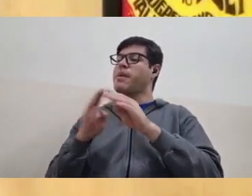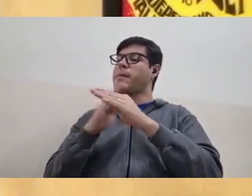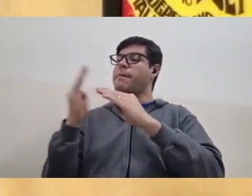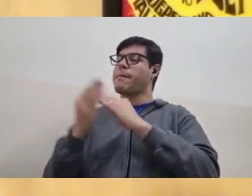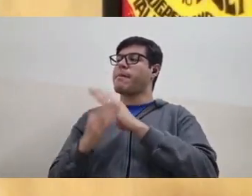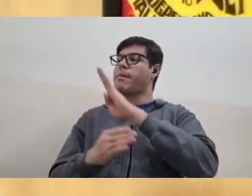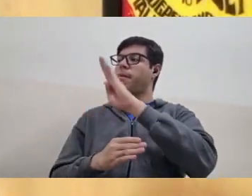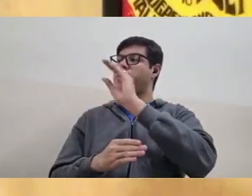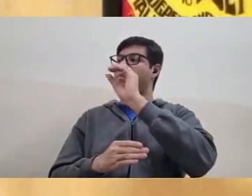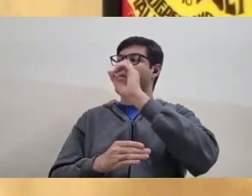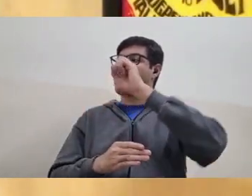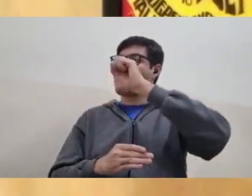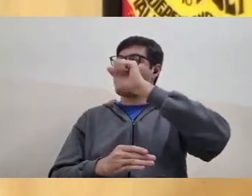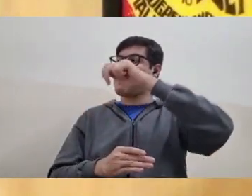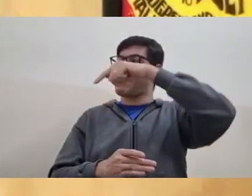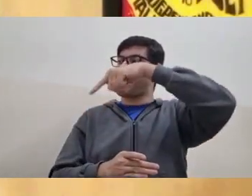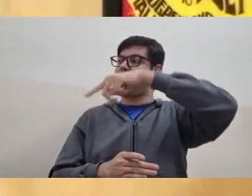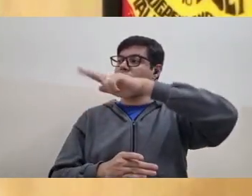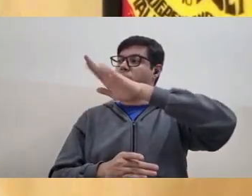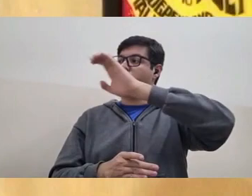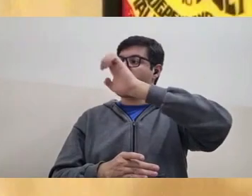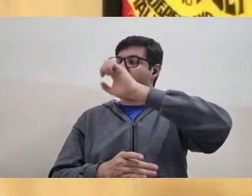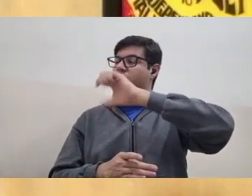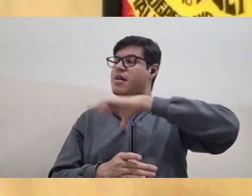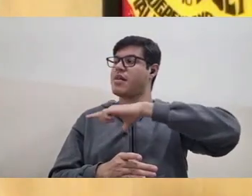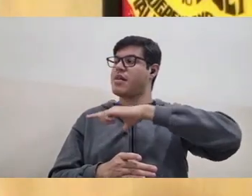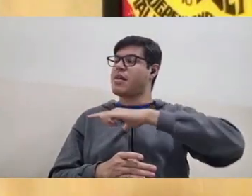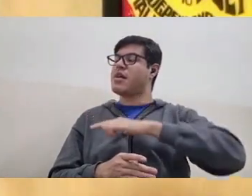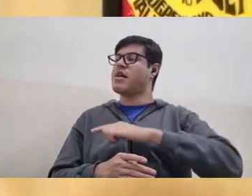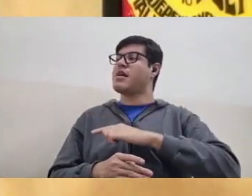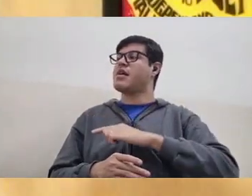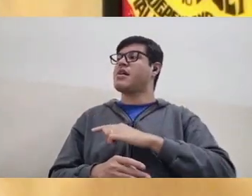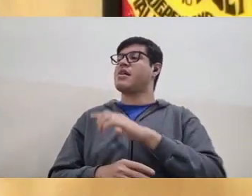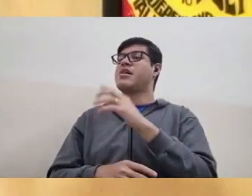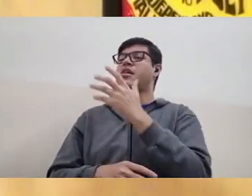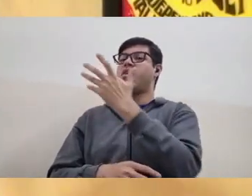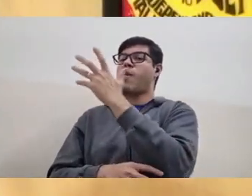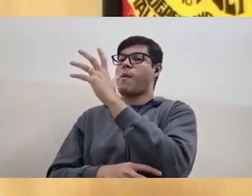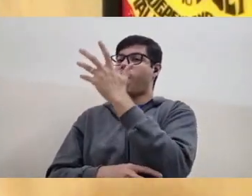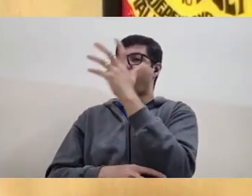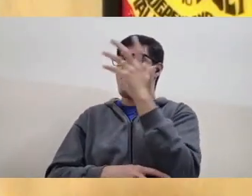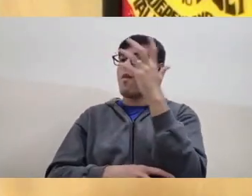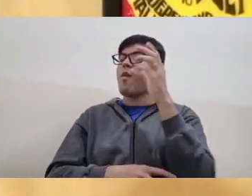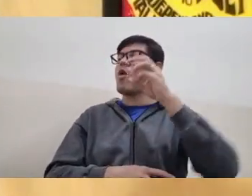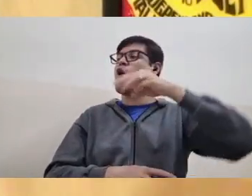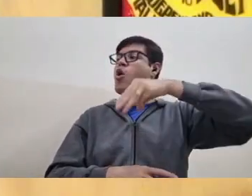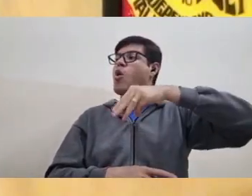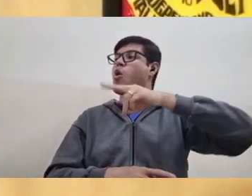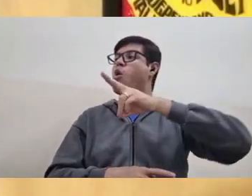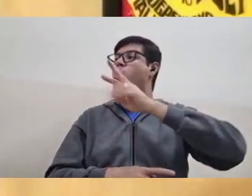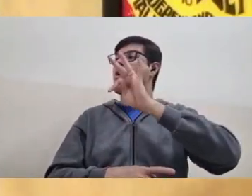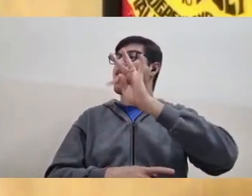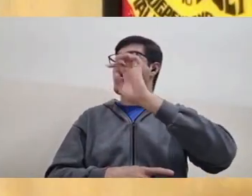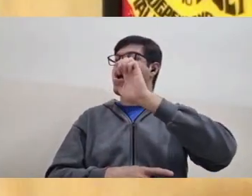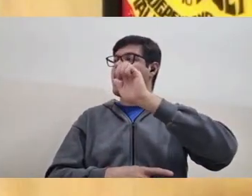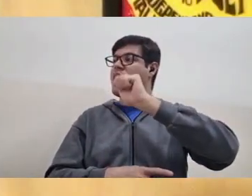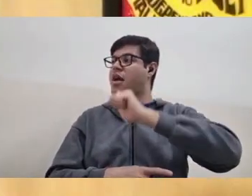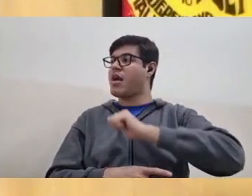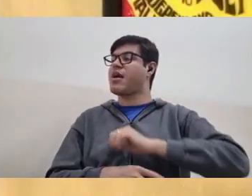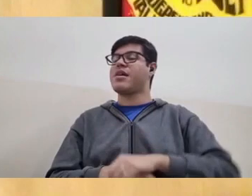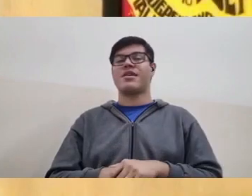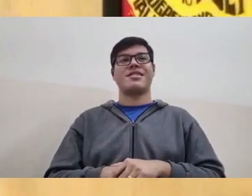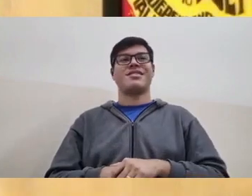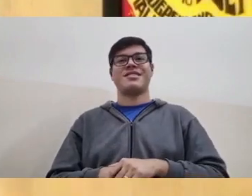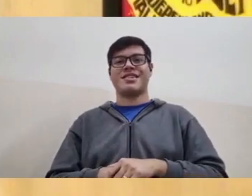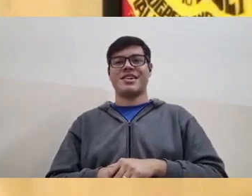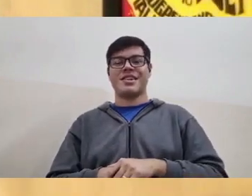no bairro aqui da cidade, está inteirinho ornamentado com murta. Murta é um tipo de árvore, viu, gente? Que aqui